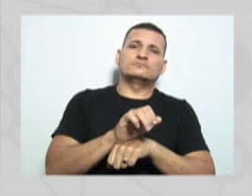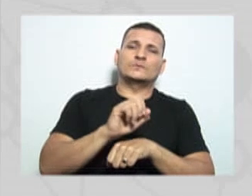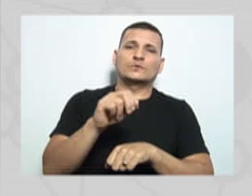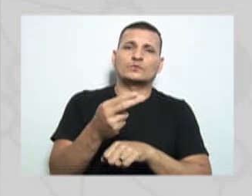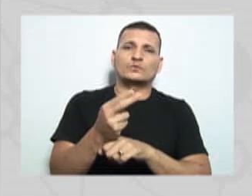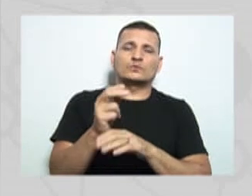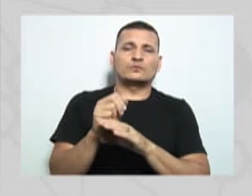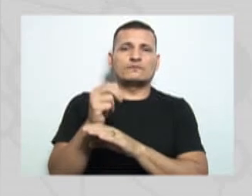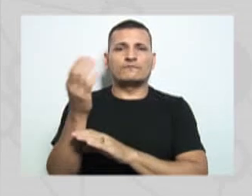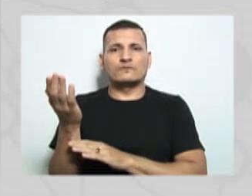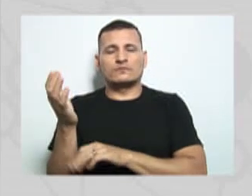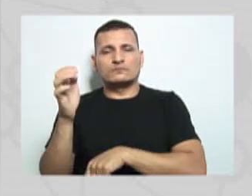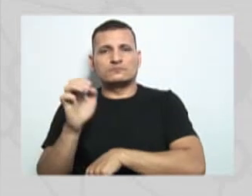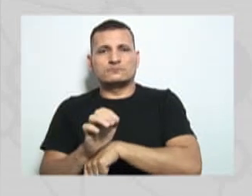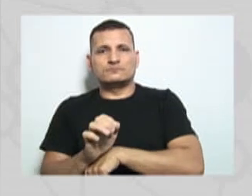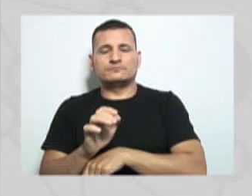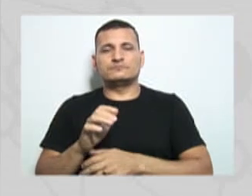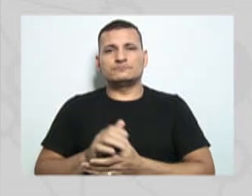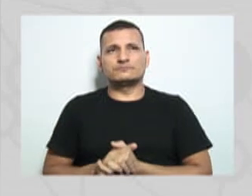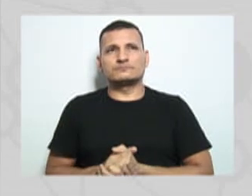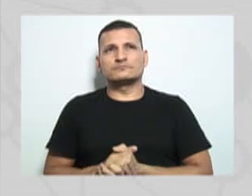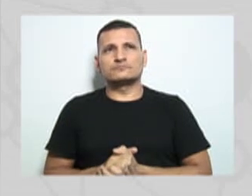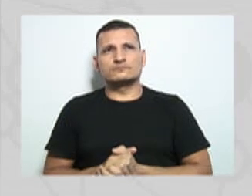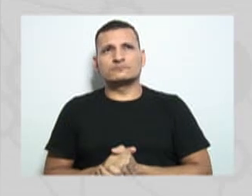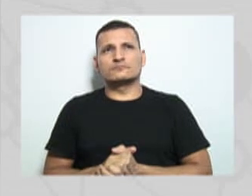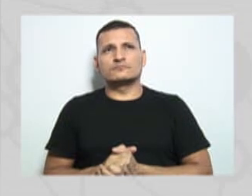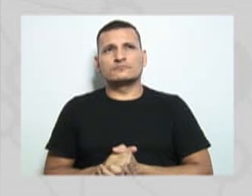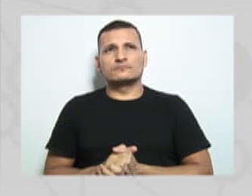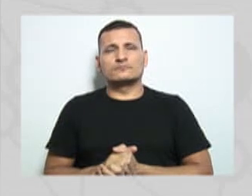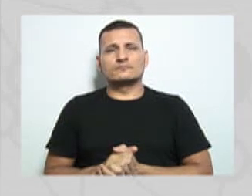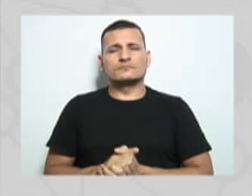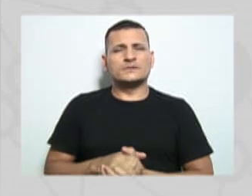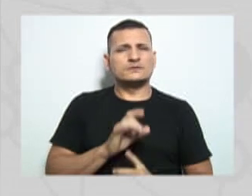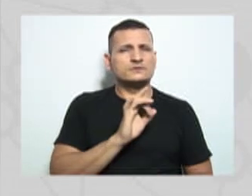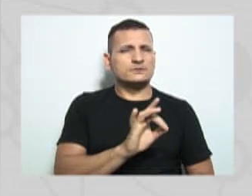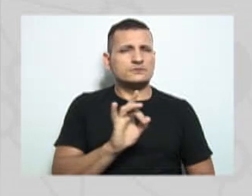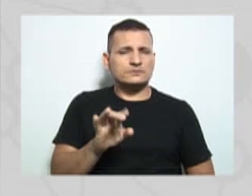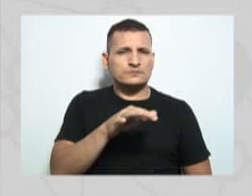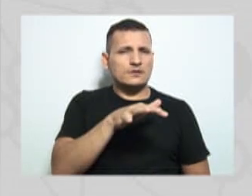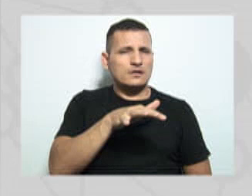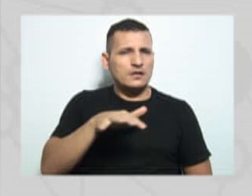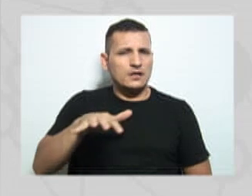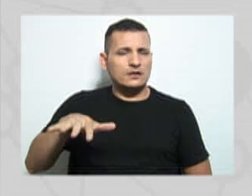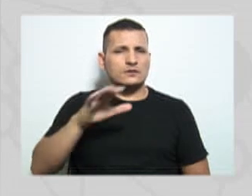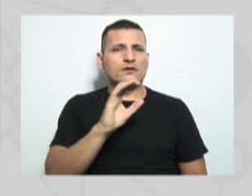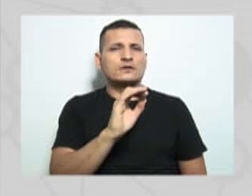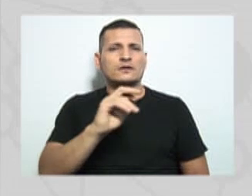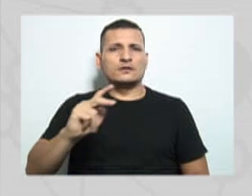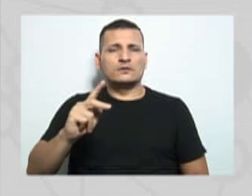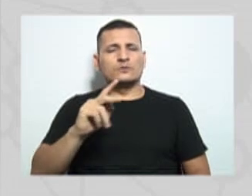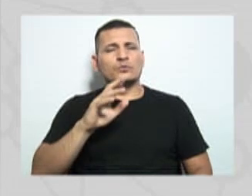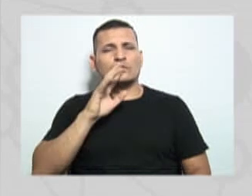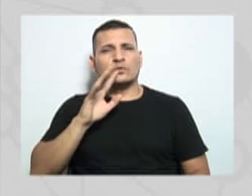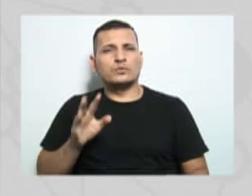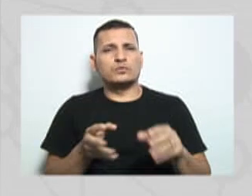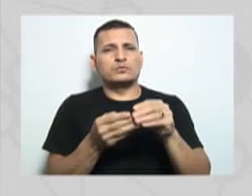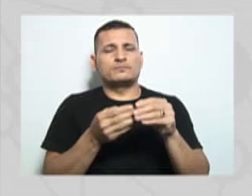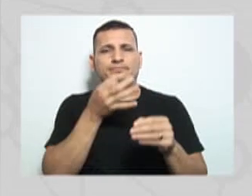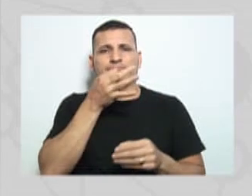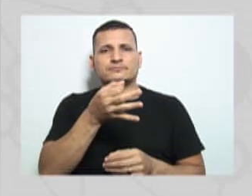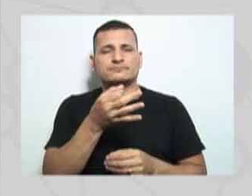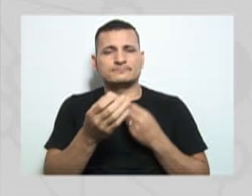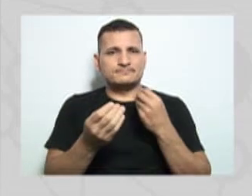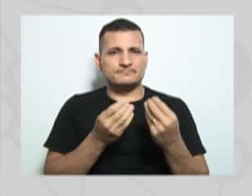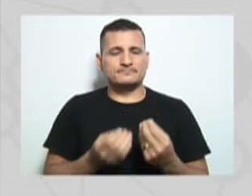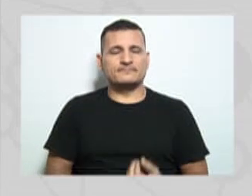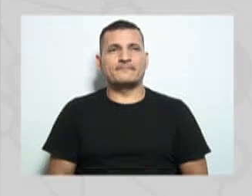Interestadual? Comente o tratamento diferenciado de cada ramo estudado na aula 4. O que será que eles